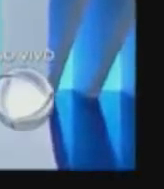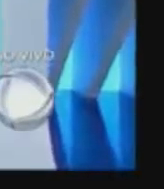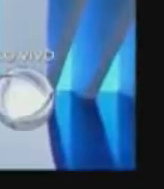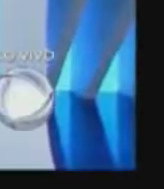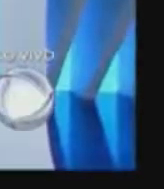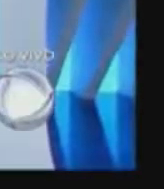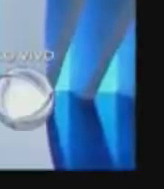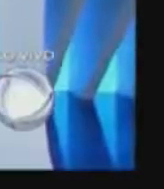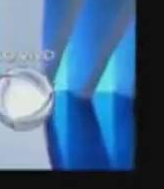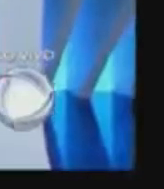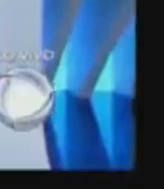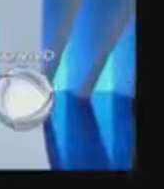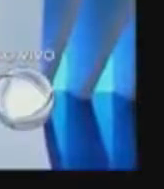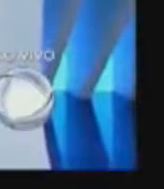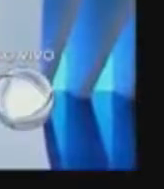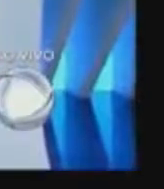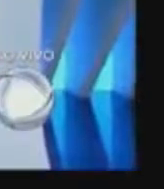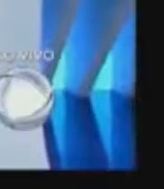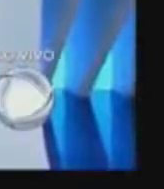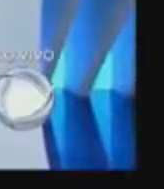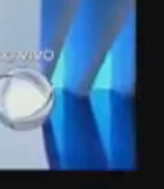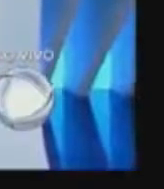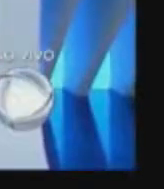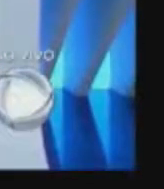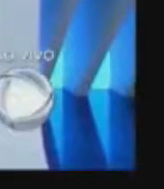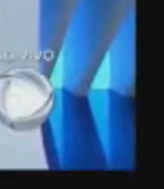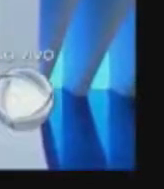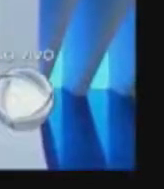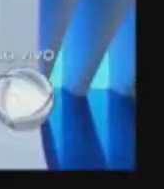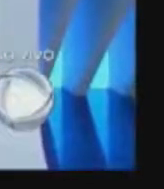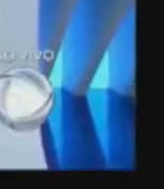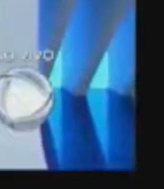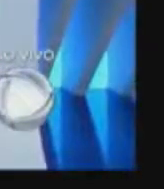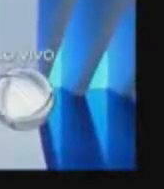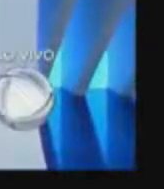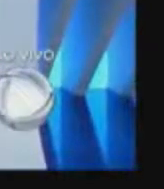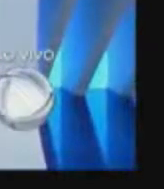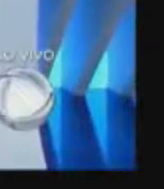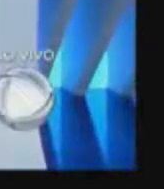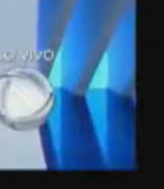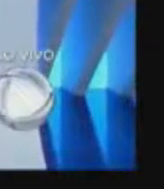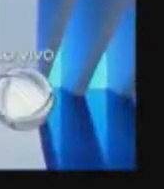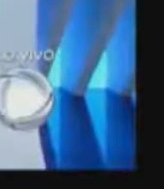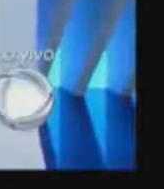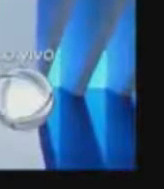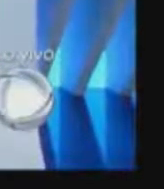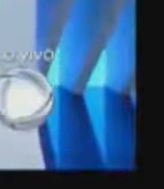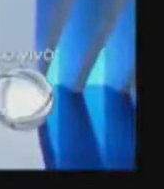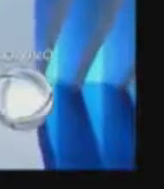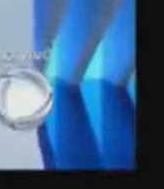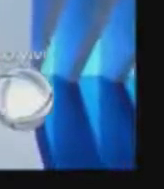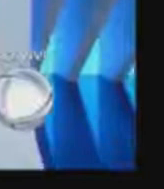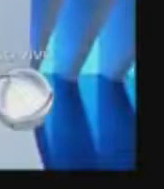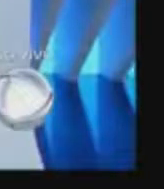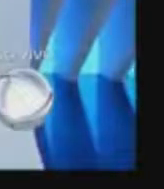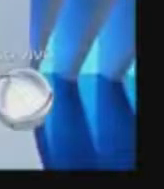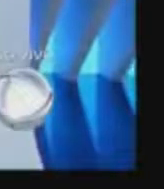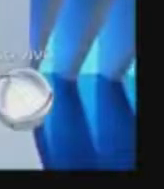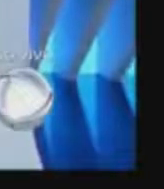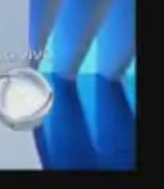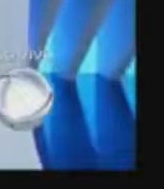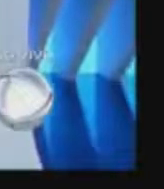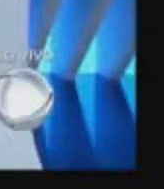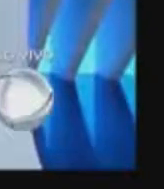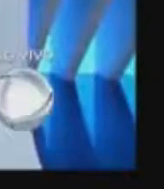traficantes foram e mandaram um recado para a população. E aí, se o boizinho, o outro lá, que pega a